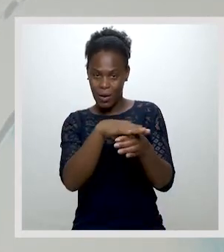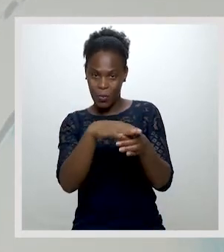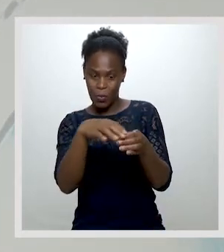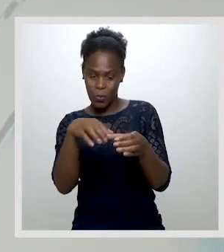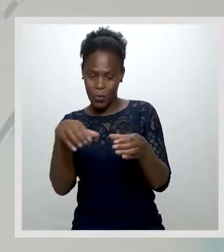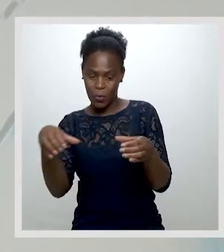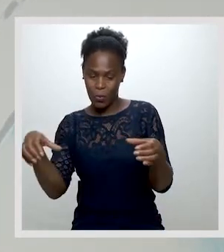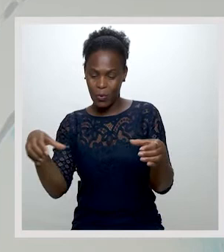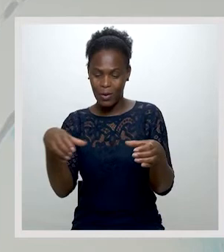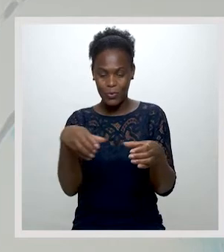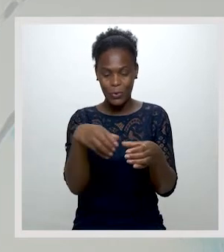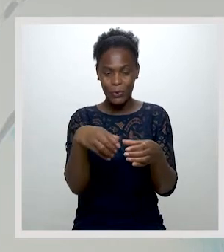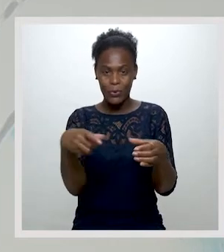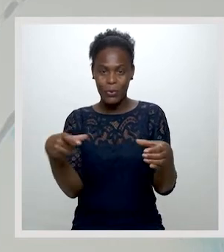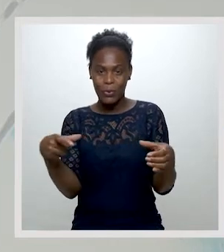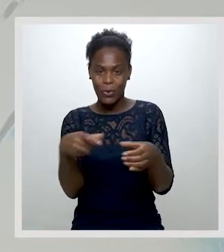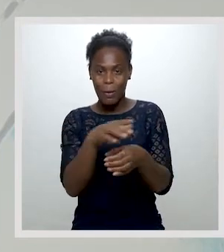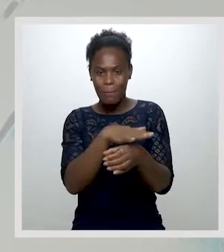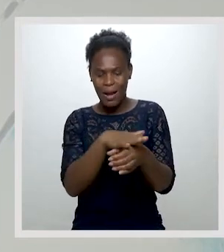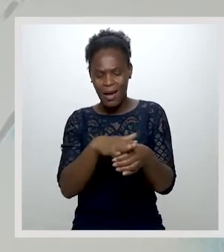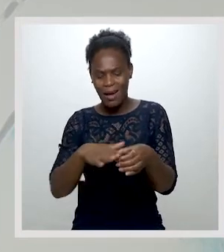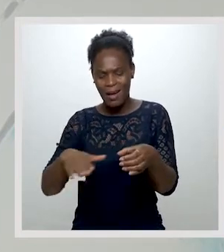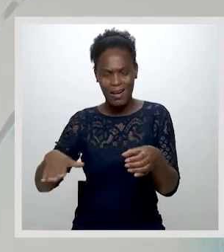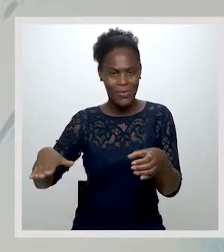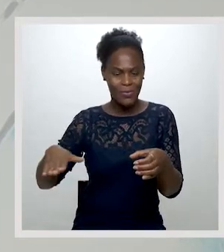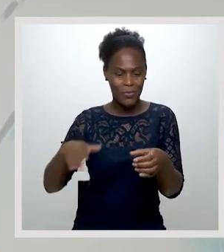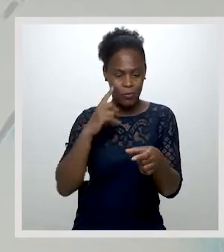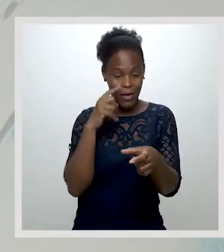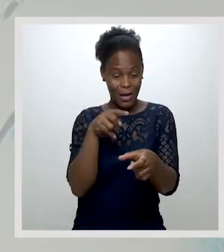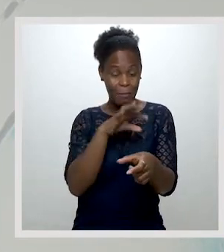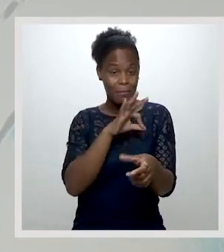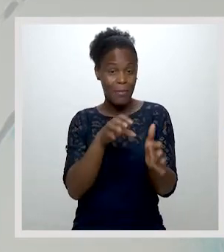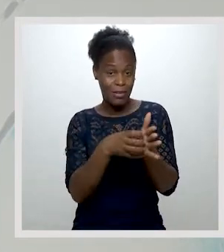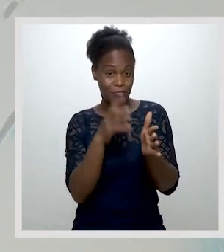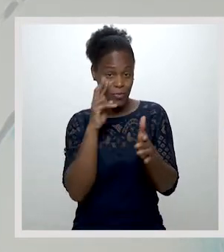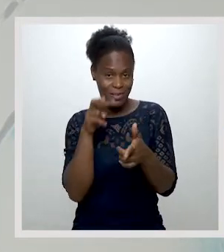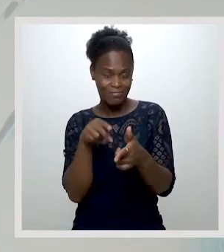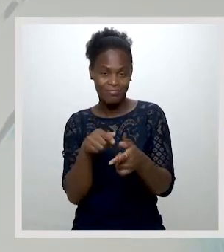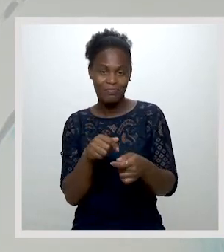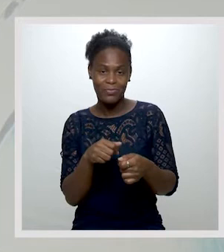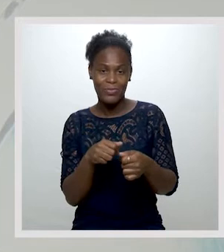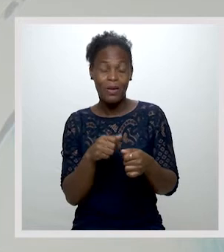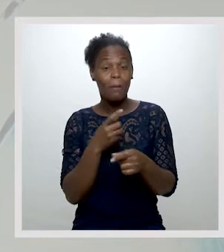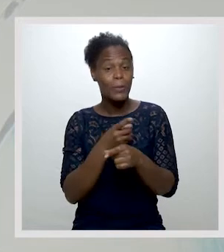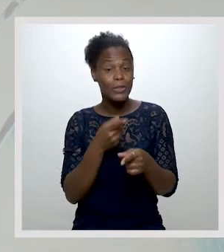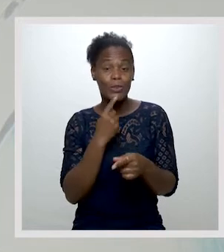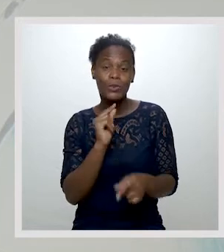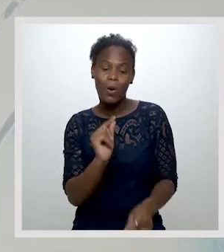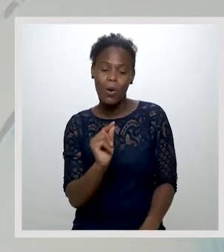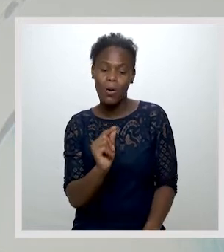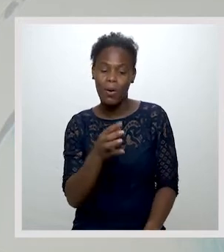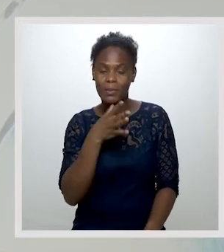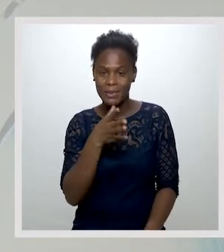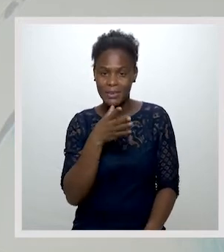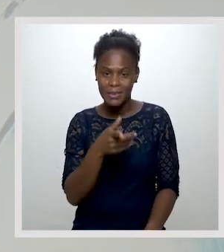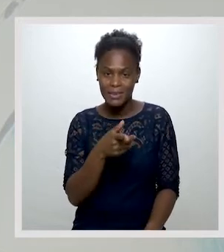todos planos, ou seja, as superfícies laterais são planos. Por isso,